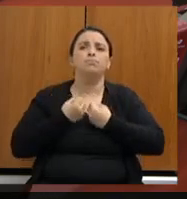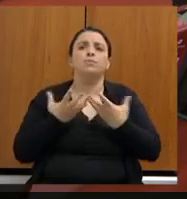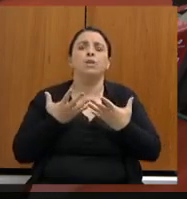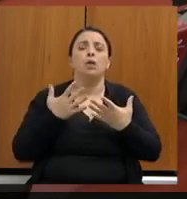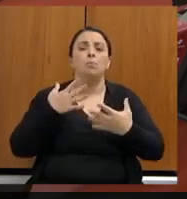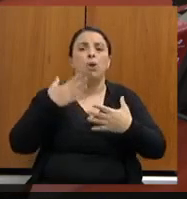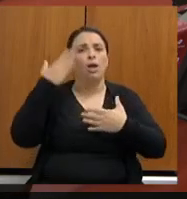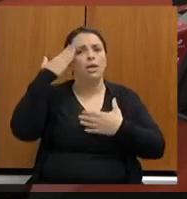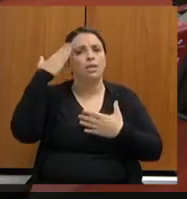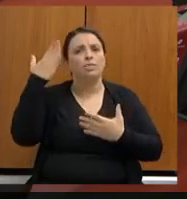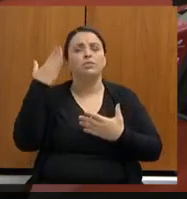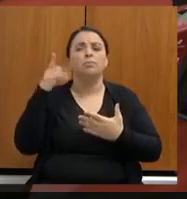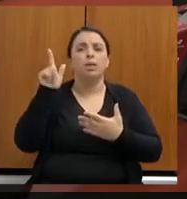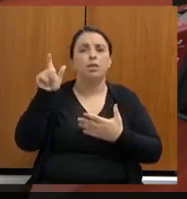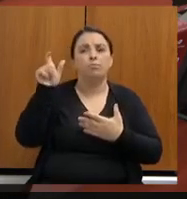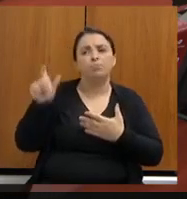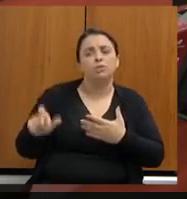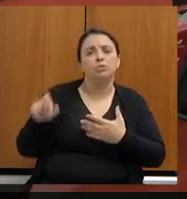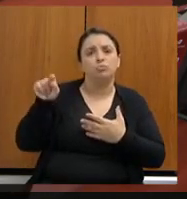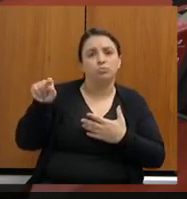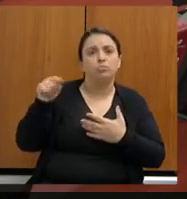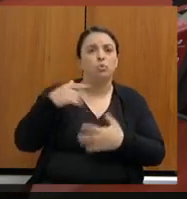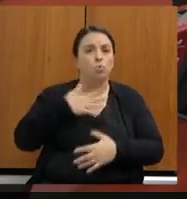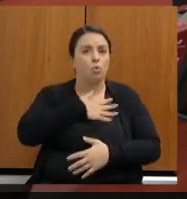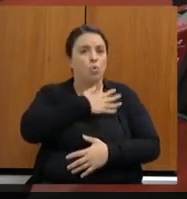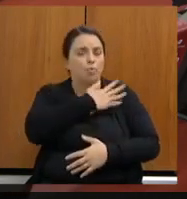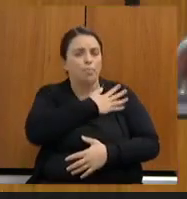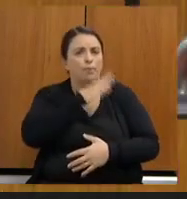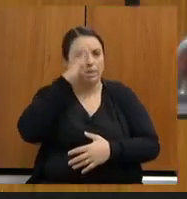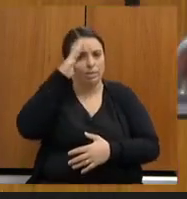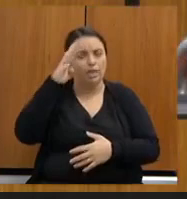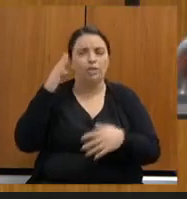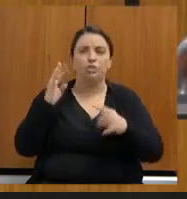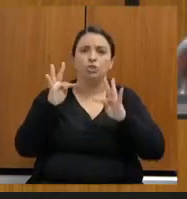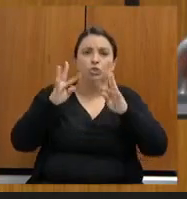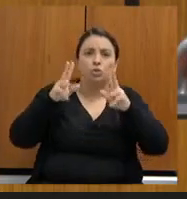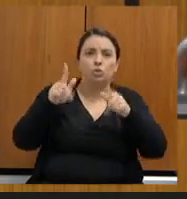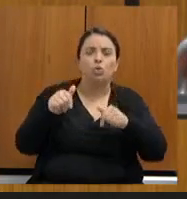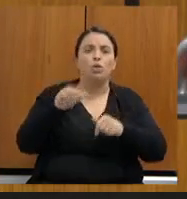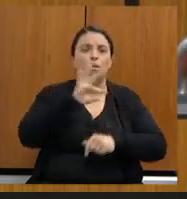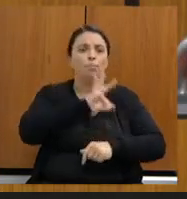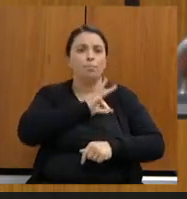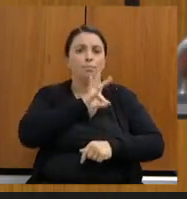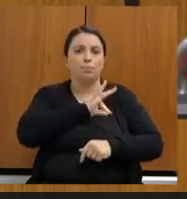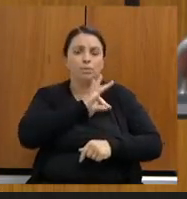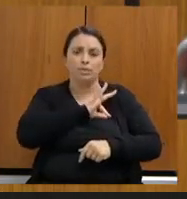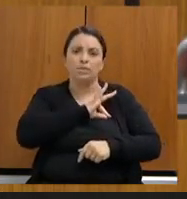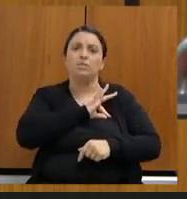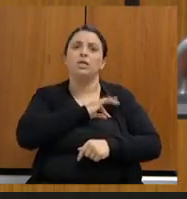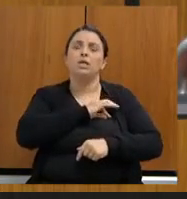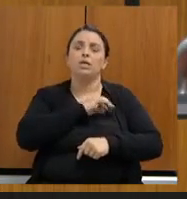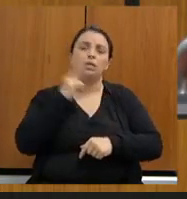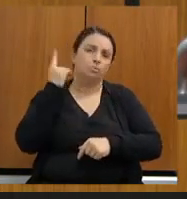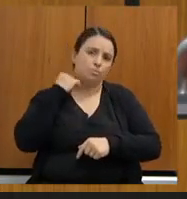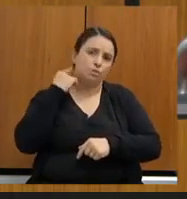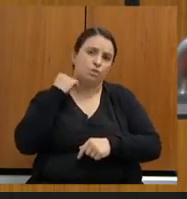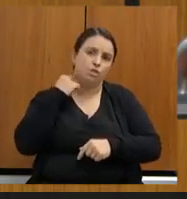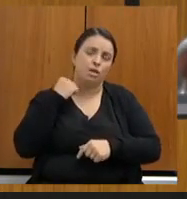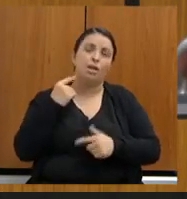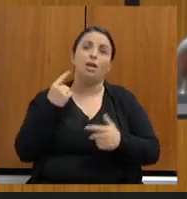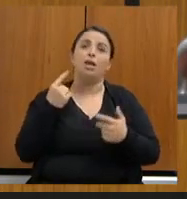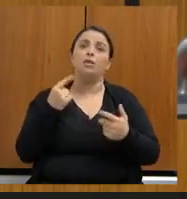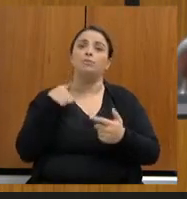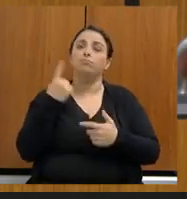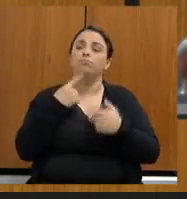agradecimento ao Comandante a todo o comando está aqui a Polícia Militar do Estado de Minas Gerais Nós estamos